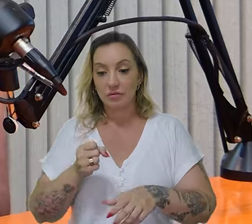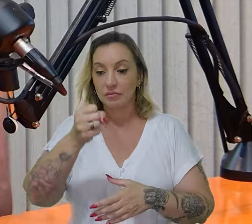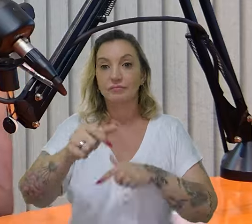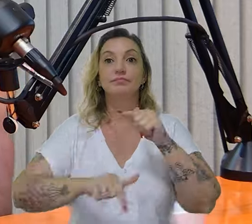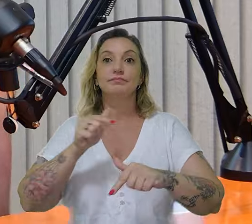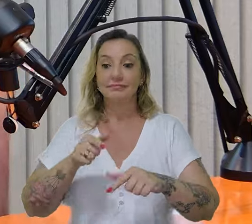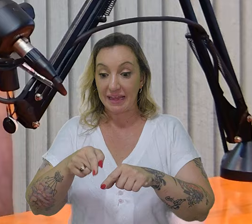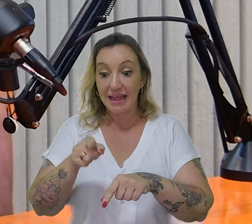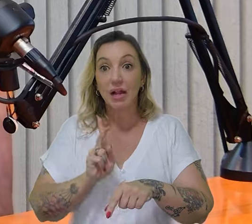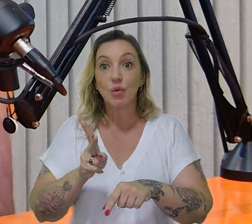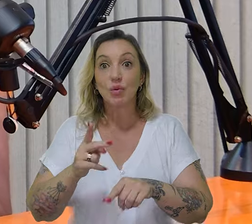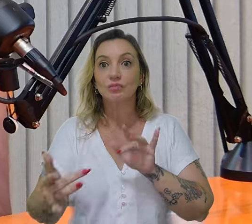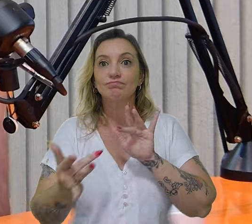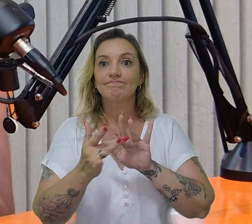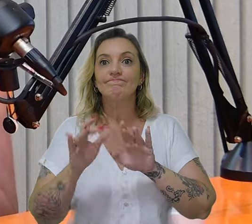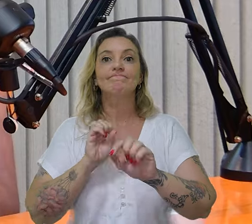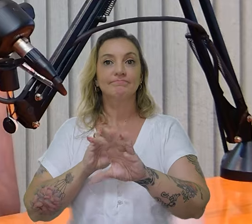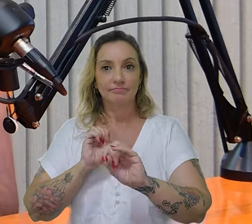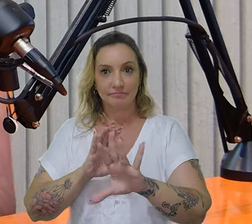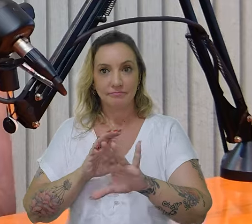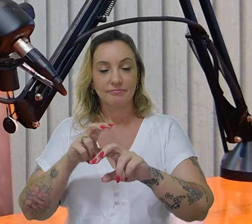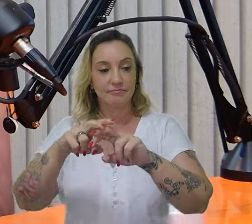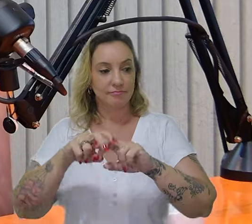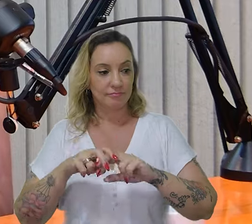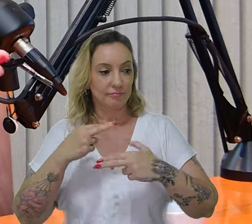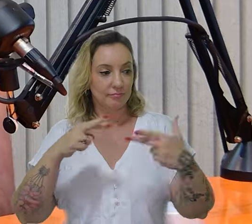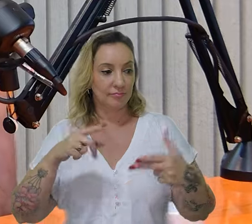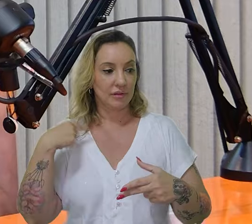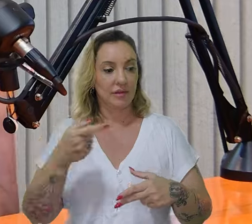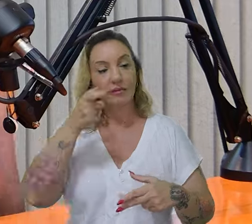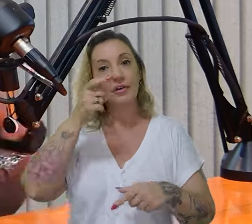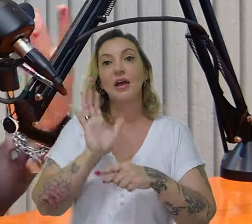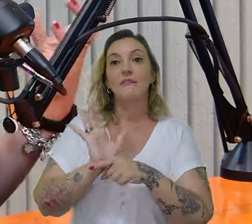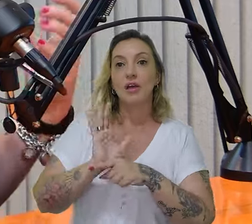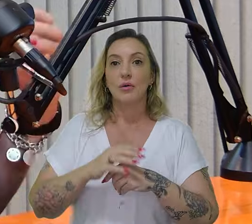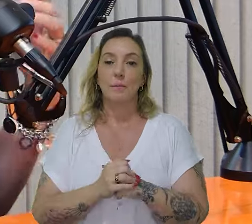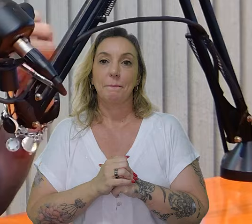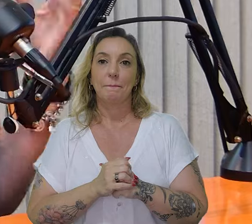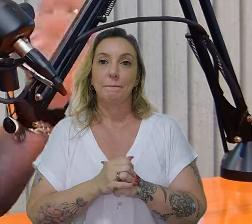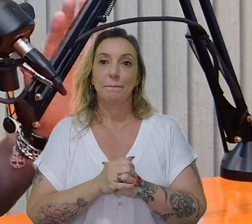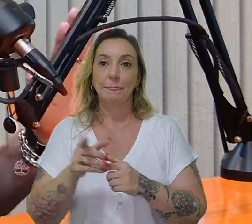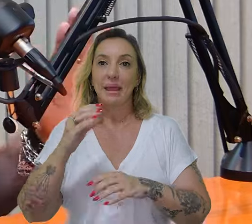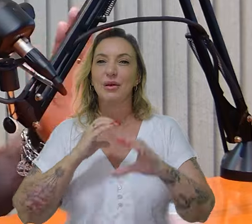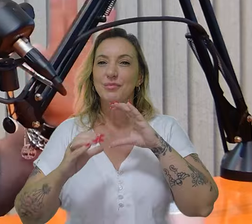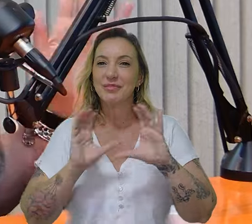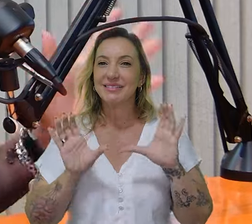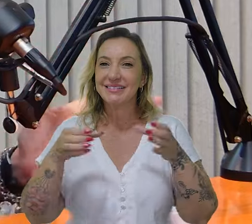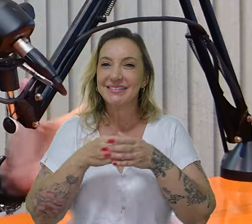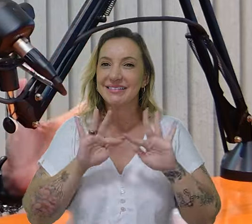pessoa continua ligada à educação por conta disso que a gente vê muito nos filmes né dessa essa essa essa comunidade